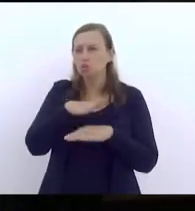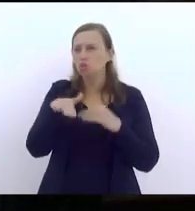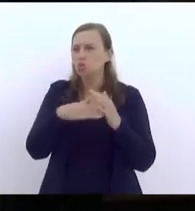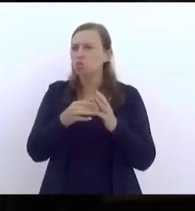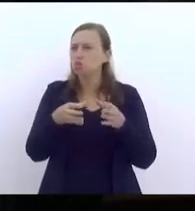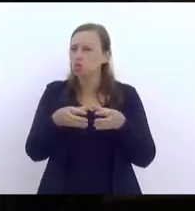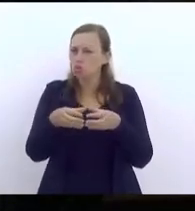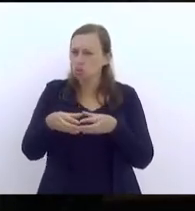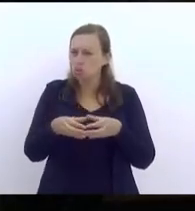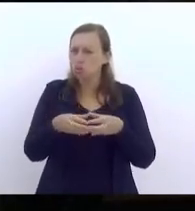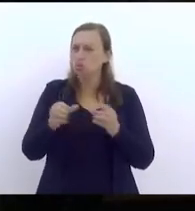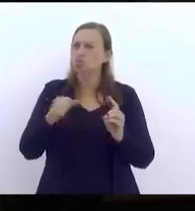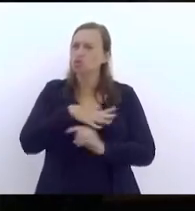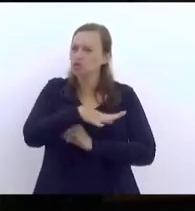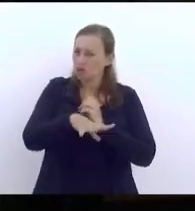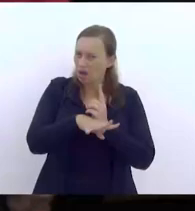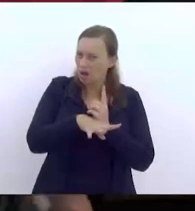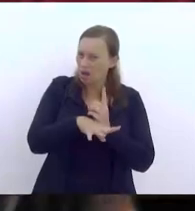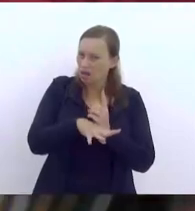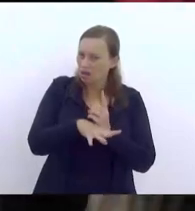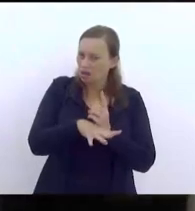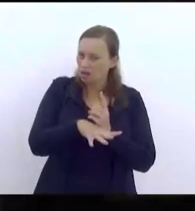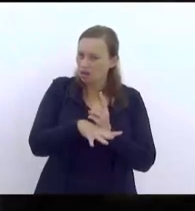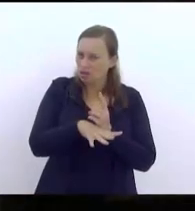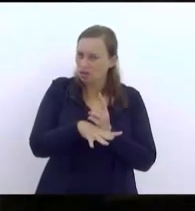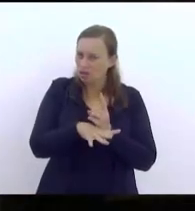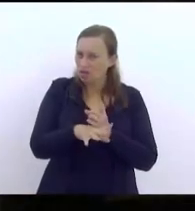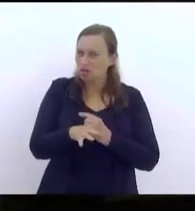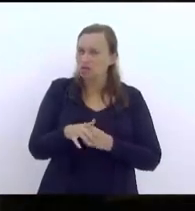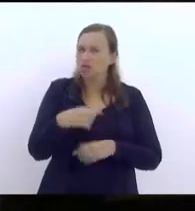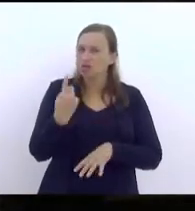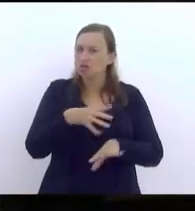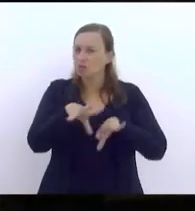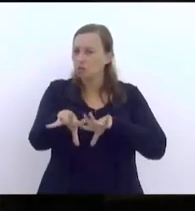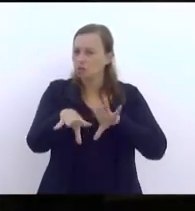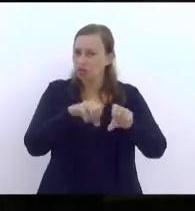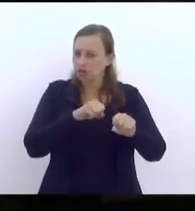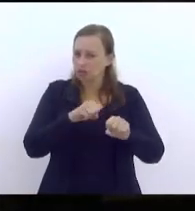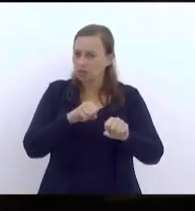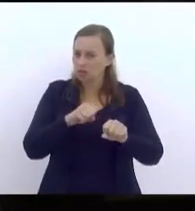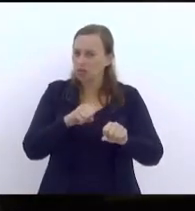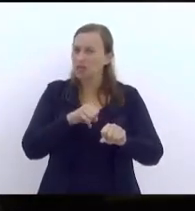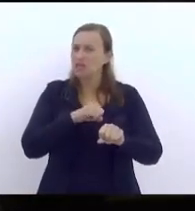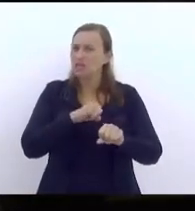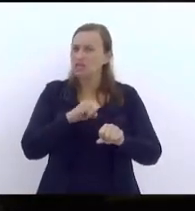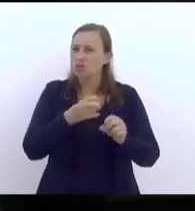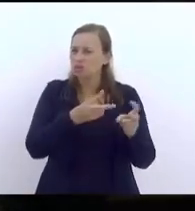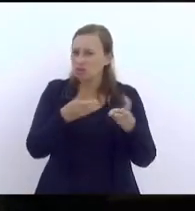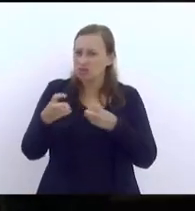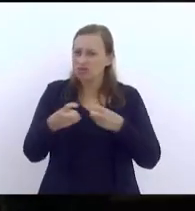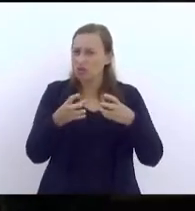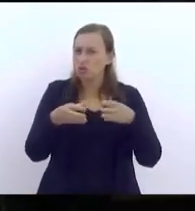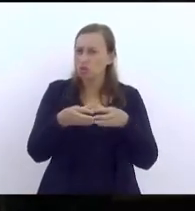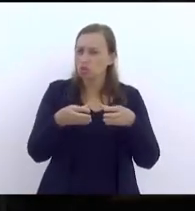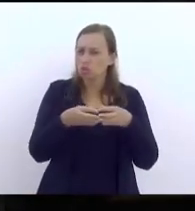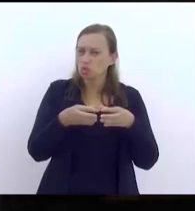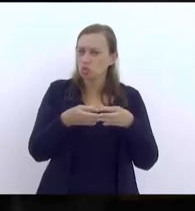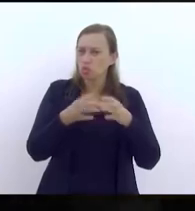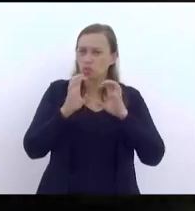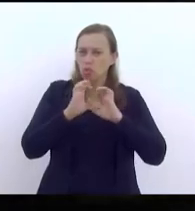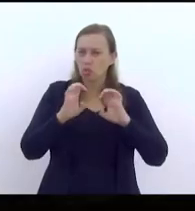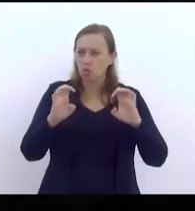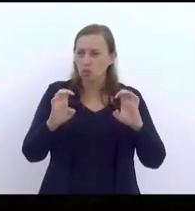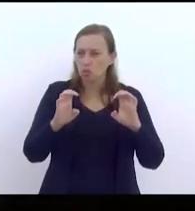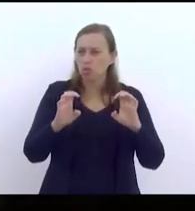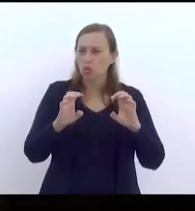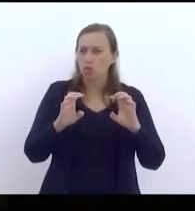grupos sociais contidos na nossa formação, se olhar os grupos religiosos, eu vou me